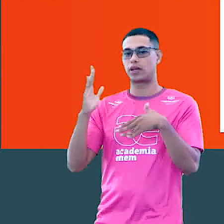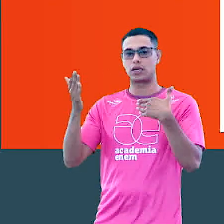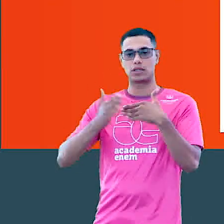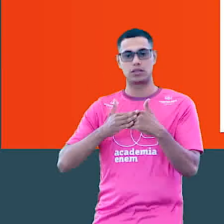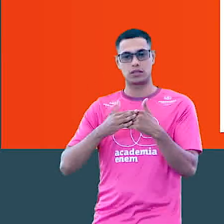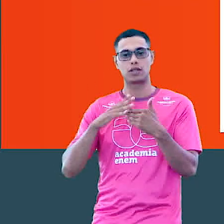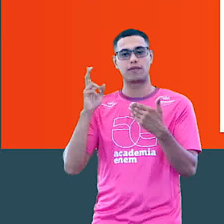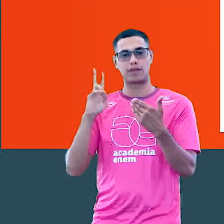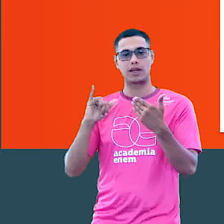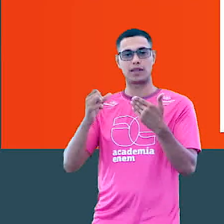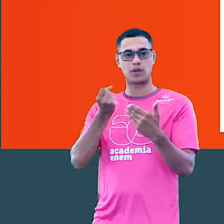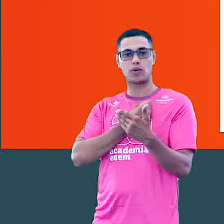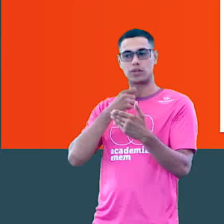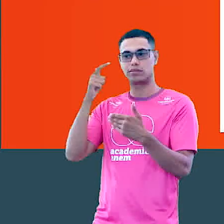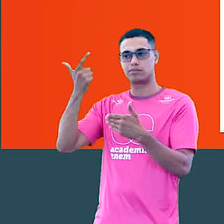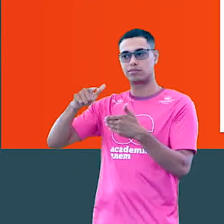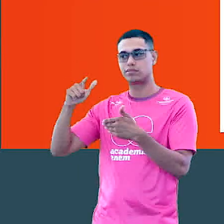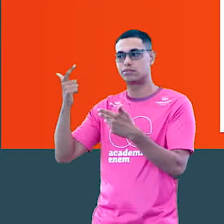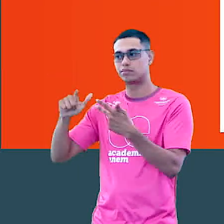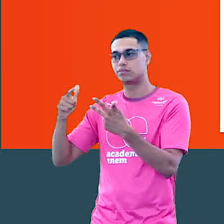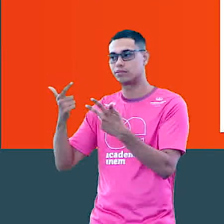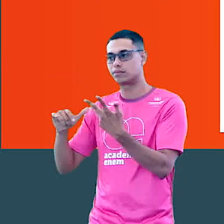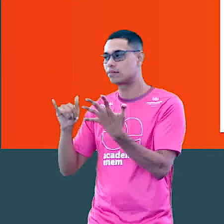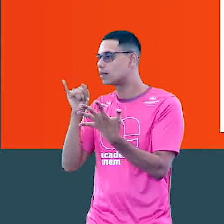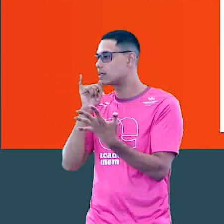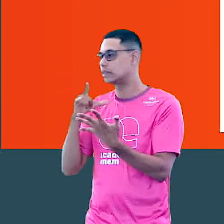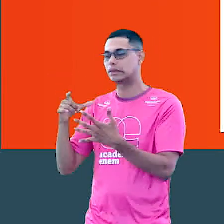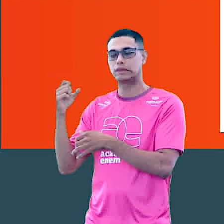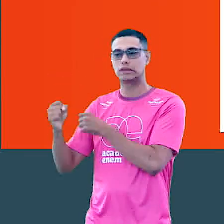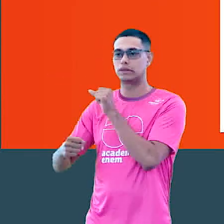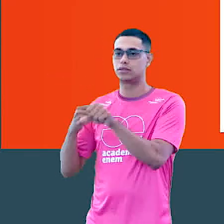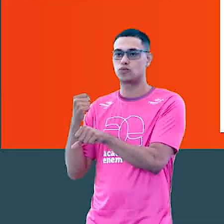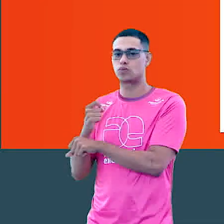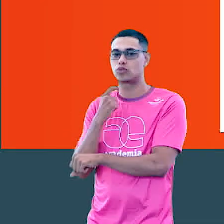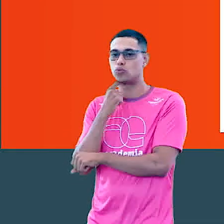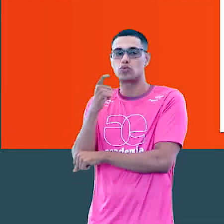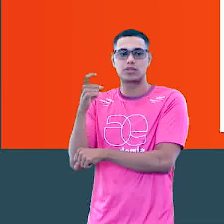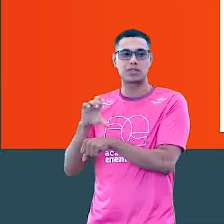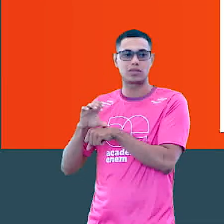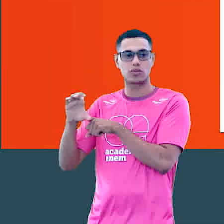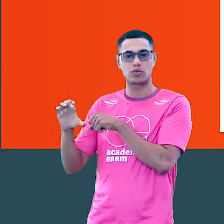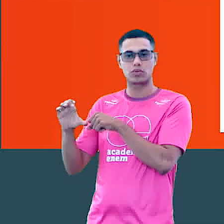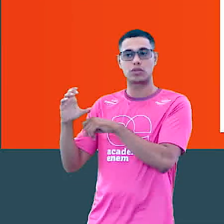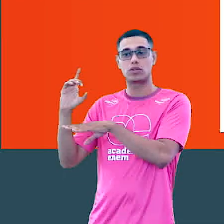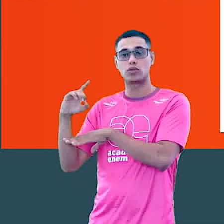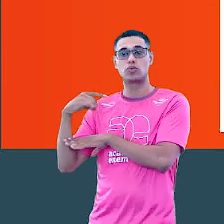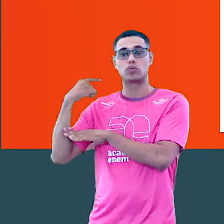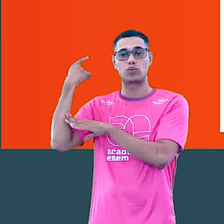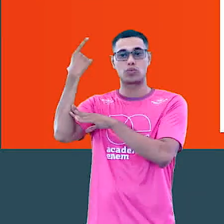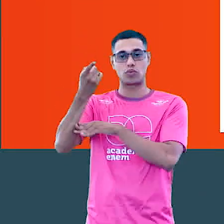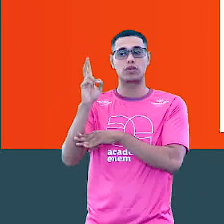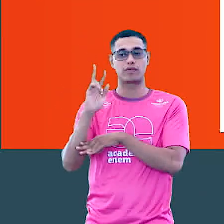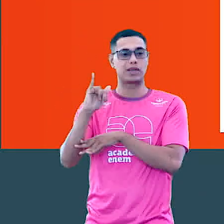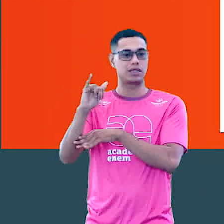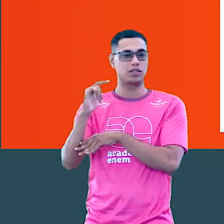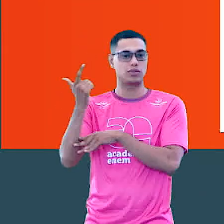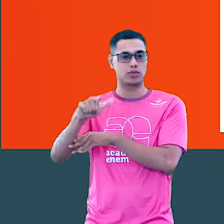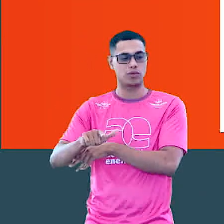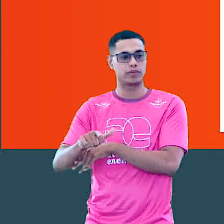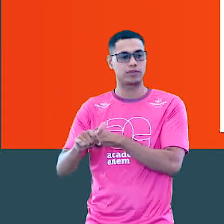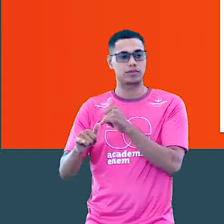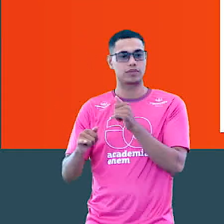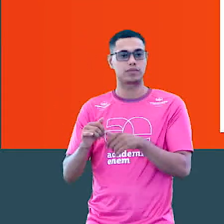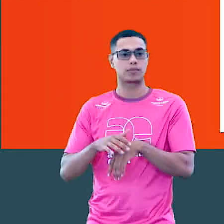Se esse ano, por acaso, não der para você entrar no curso que você quer, no ano de novo, você vai de novo. Tá certo?